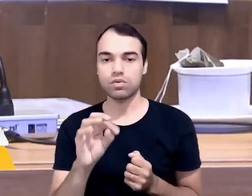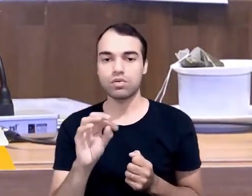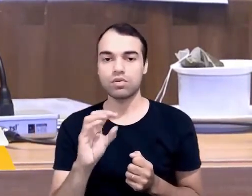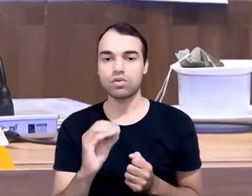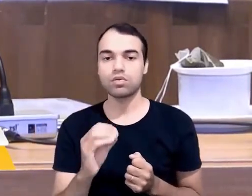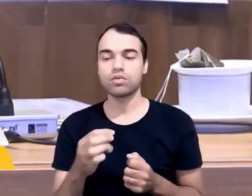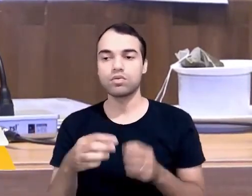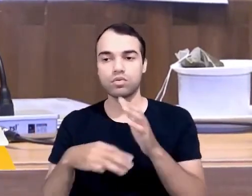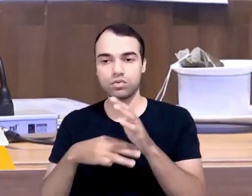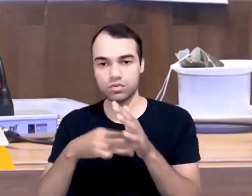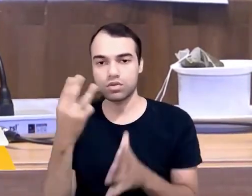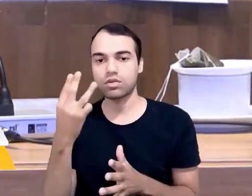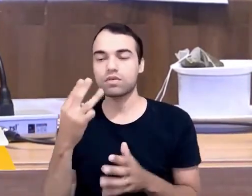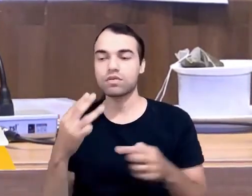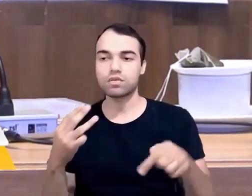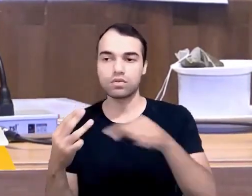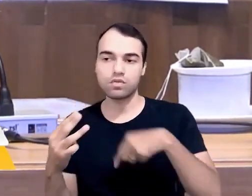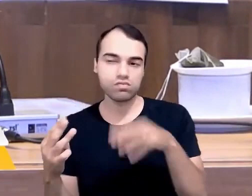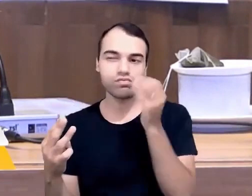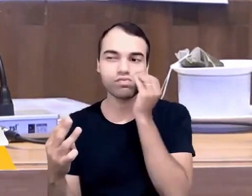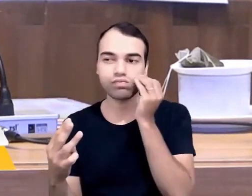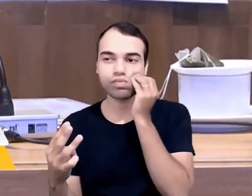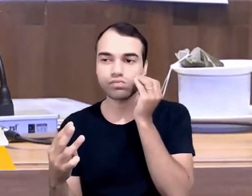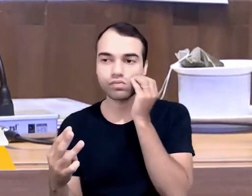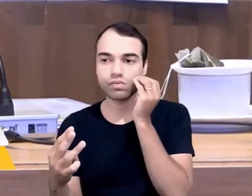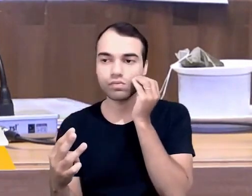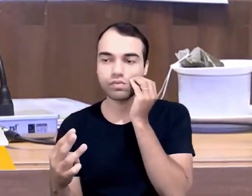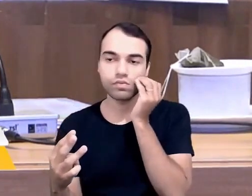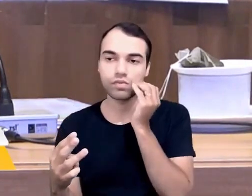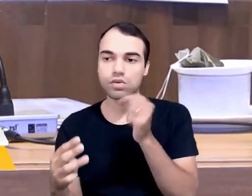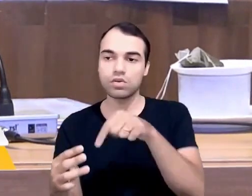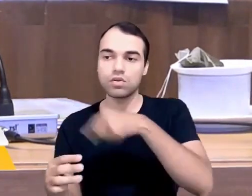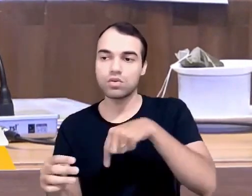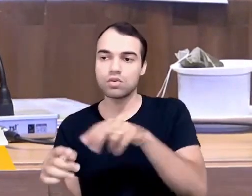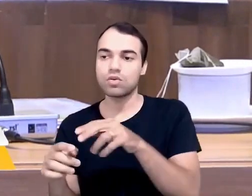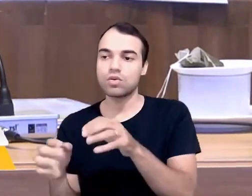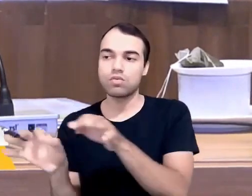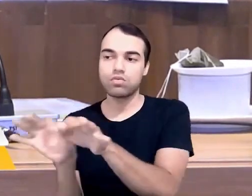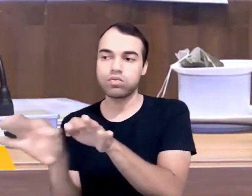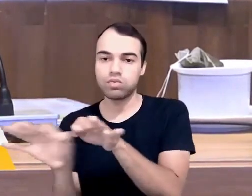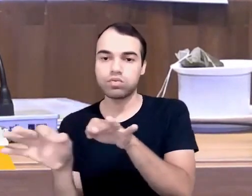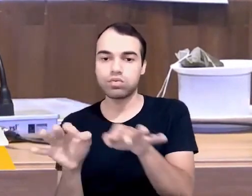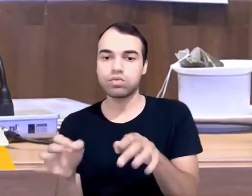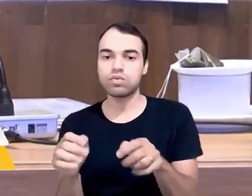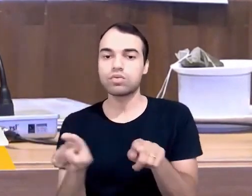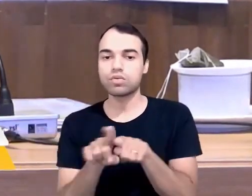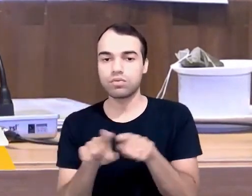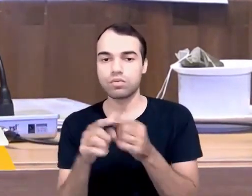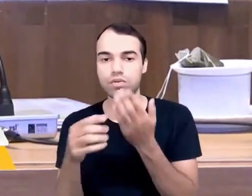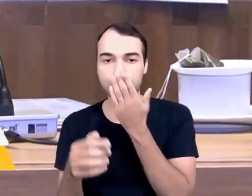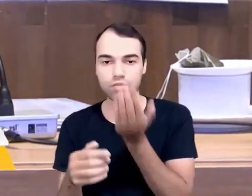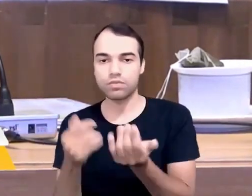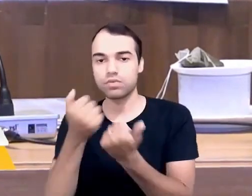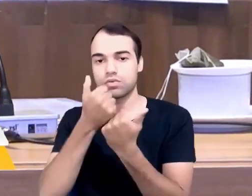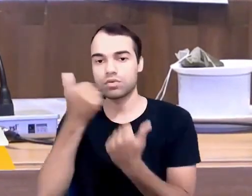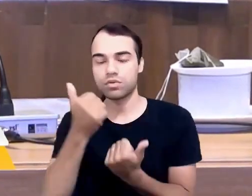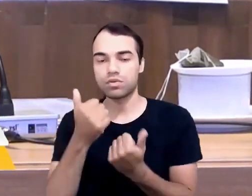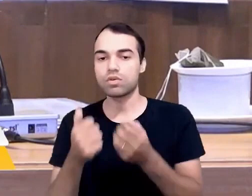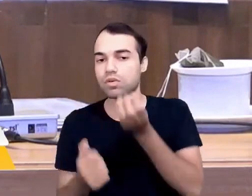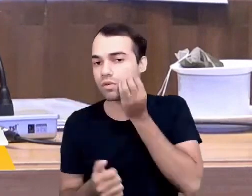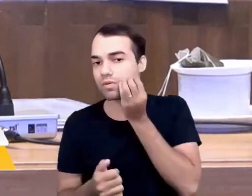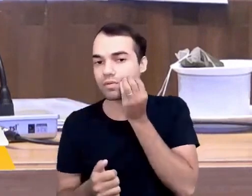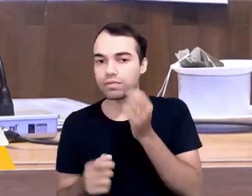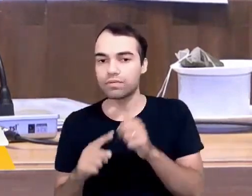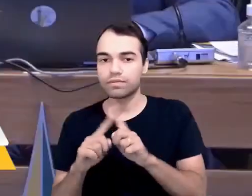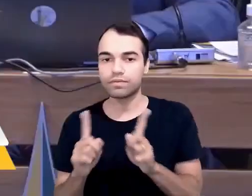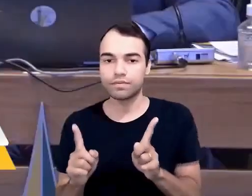solicitou à Secretaria de Segurança Pública que fosse feito o planejamento, solicitou apoio para que fosse feita a tentativa. Só A que o que senhora